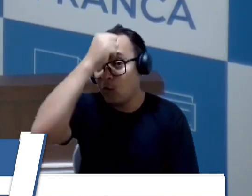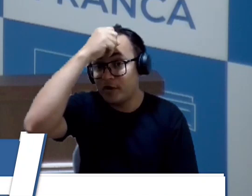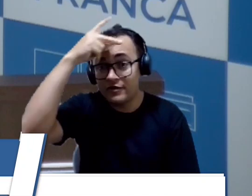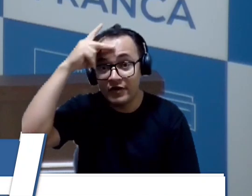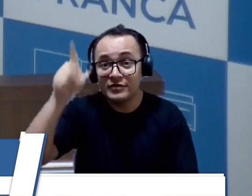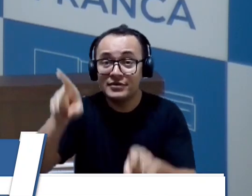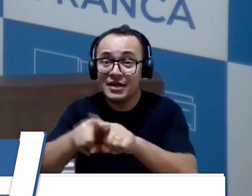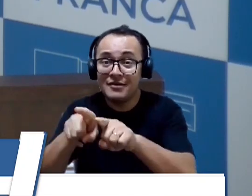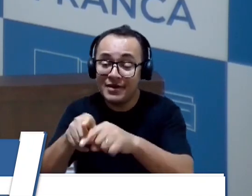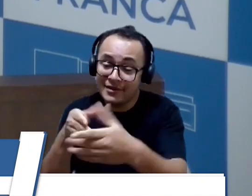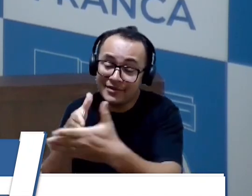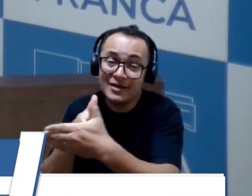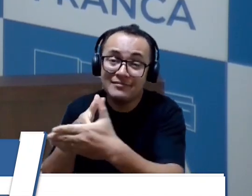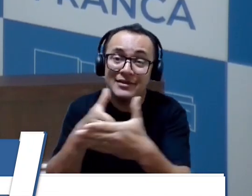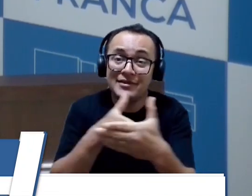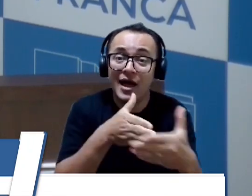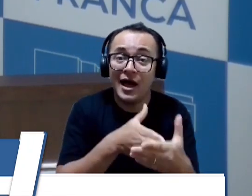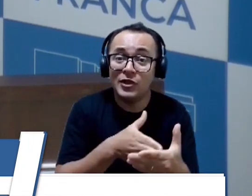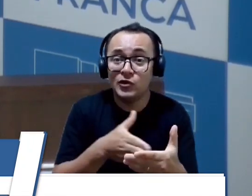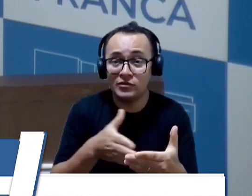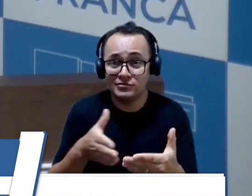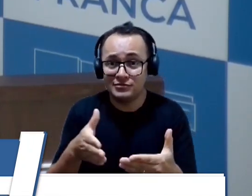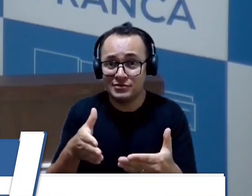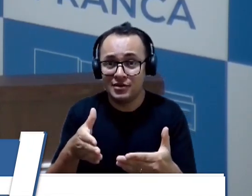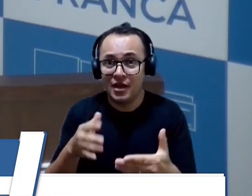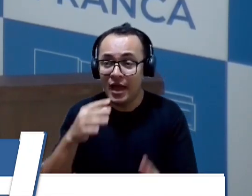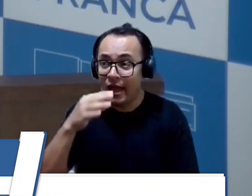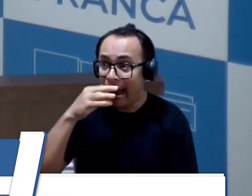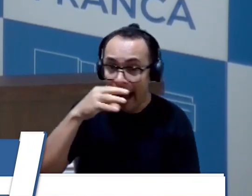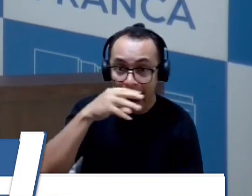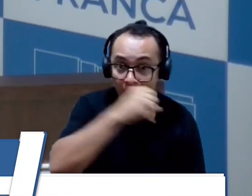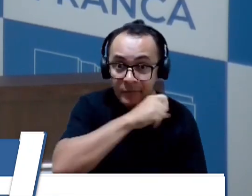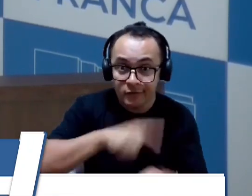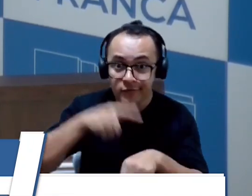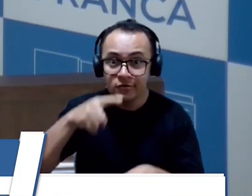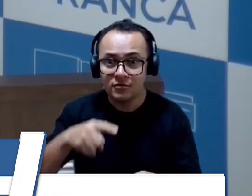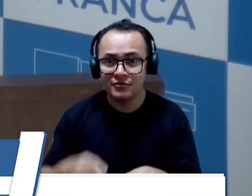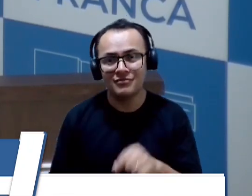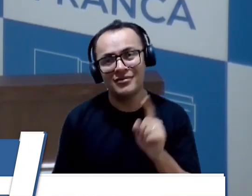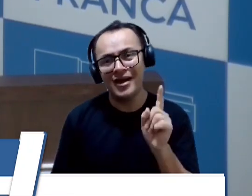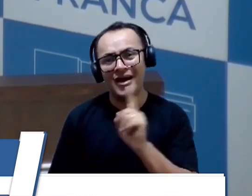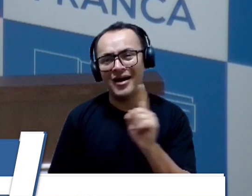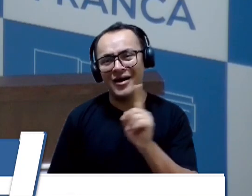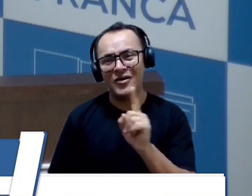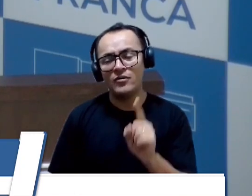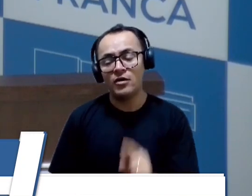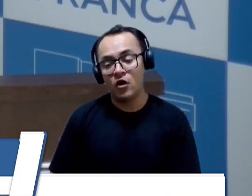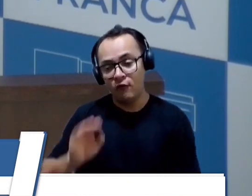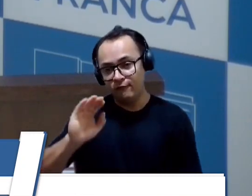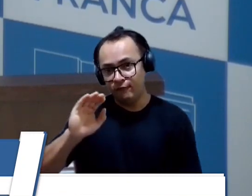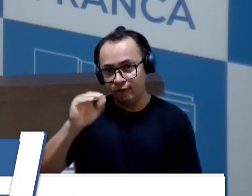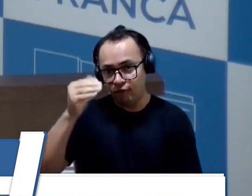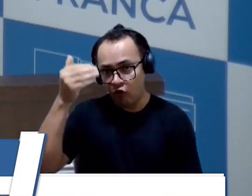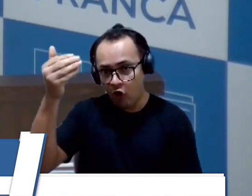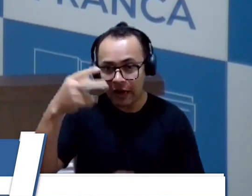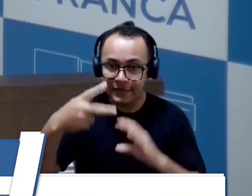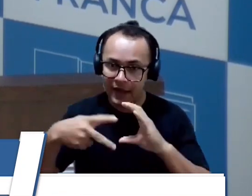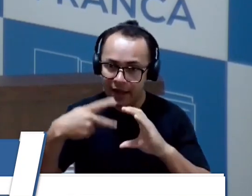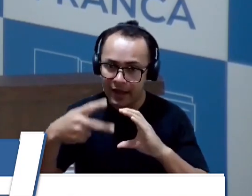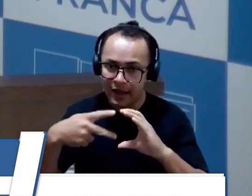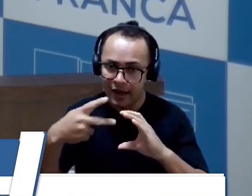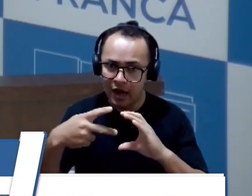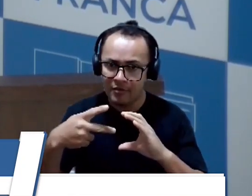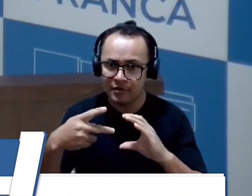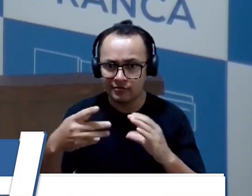a coisa não é de uma hora, igual na vida lá fora, quando a pessoa está no militarismo, né, fala na